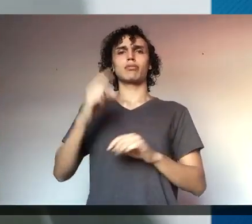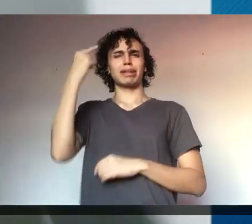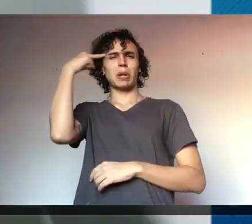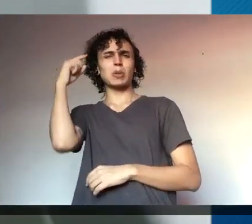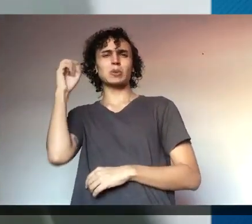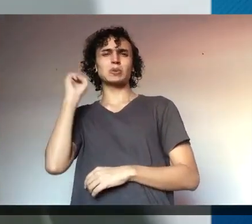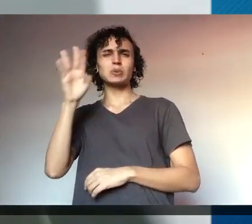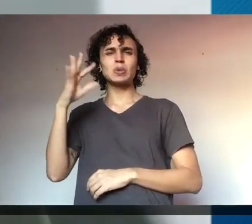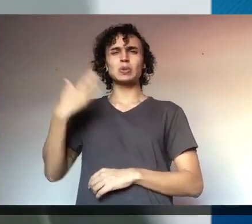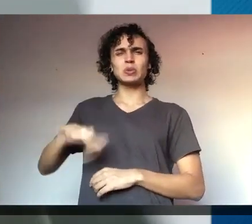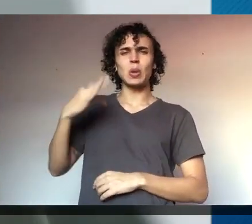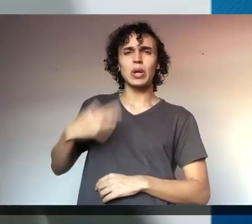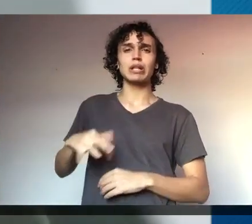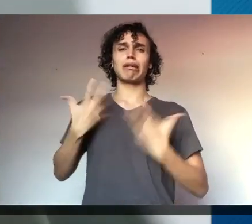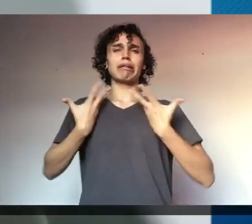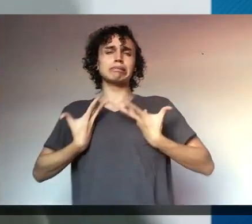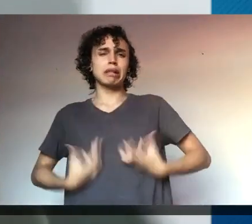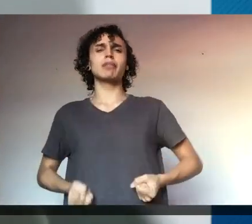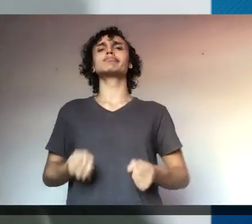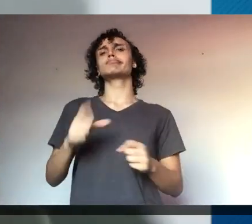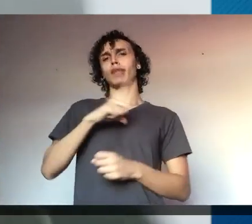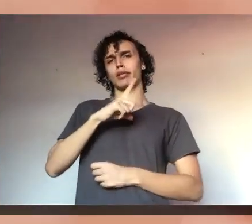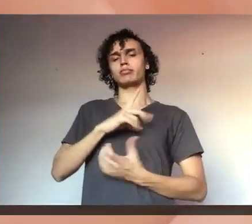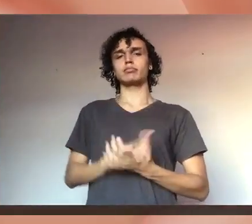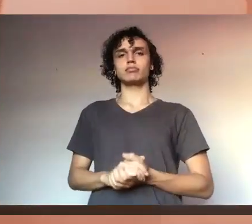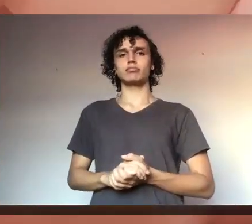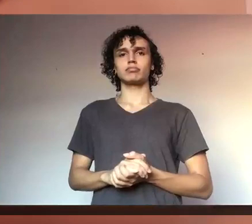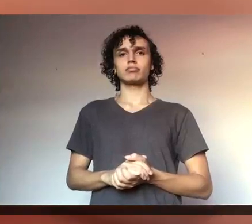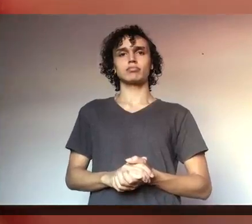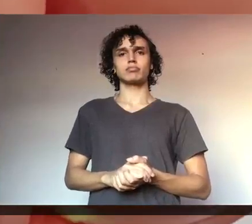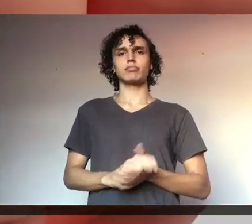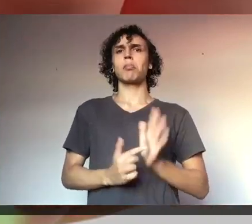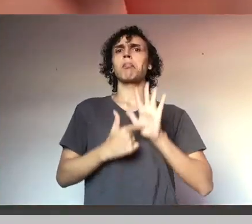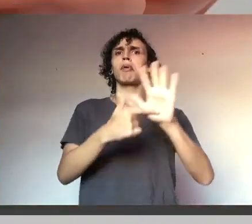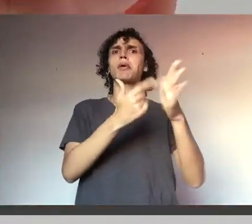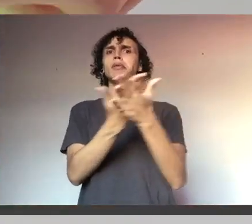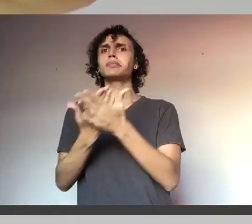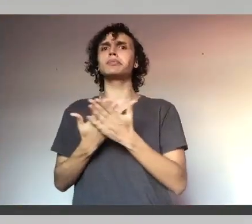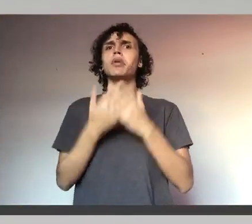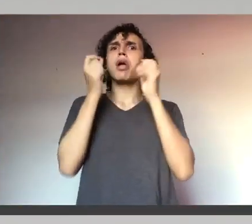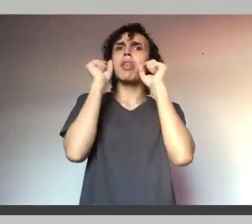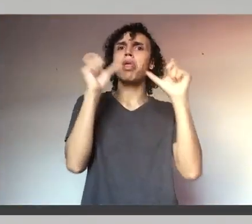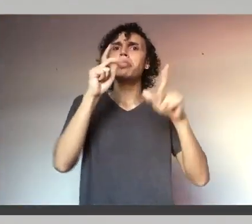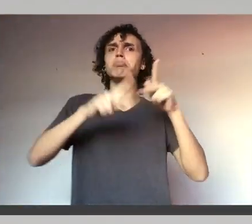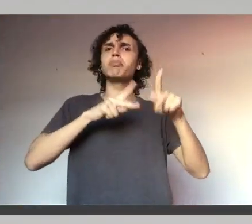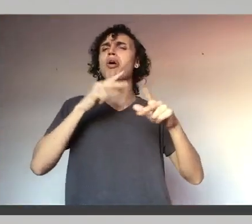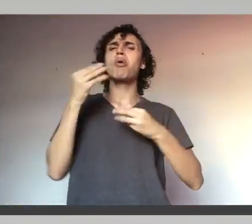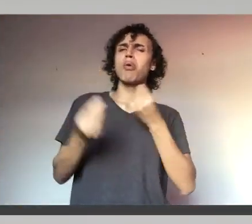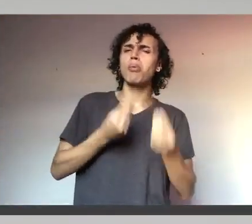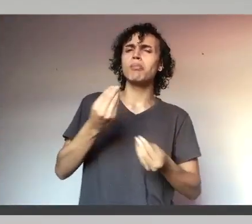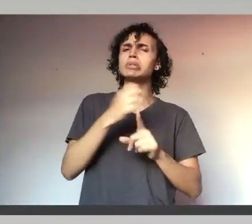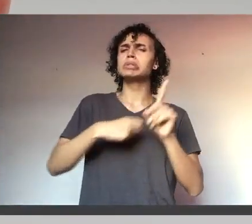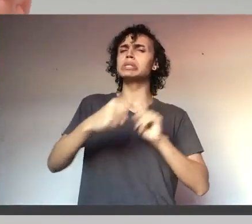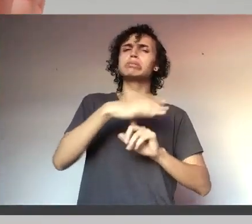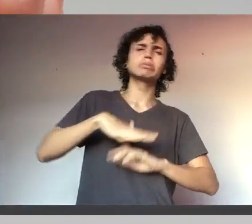quadros de depressão, com dores de cabeça intensa, com fadiga. Que alerta os dados desses estudos pode trazer para a